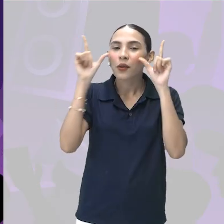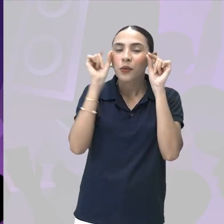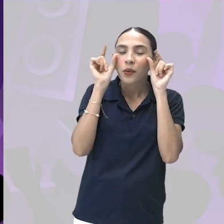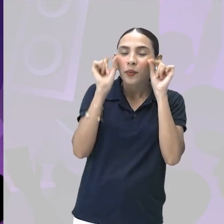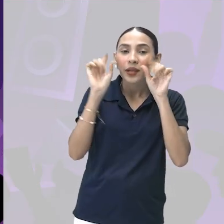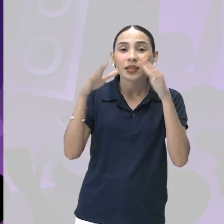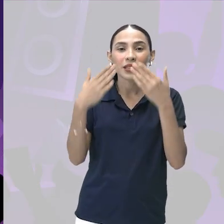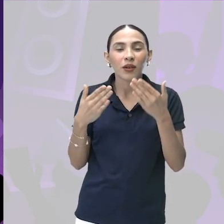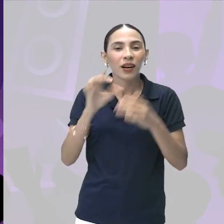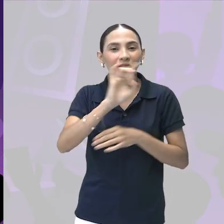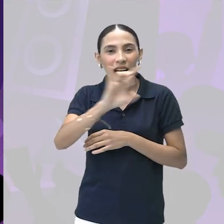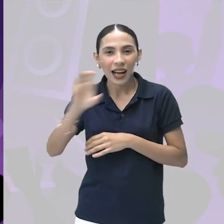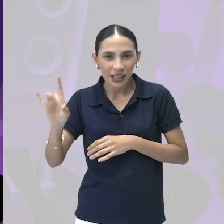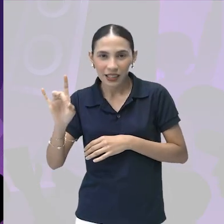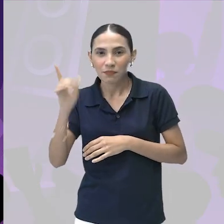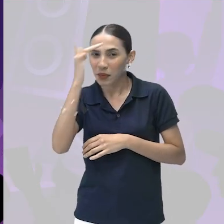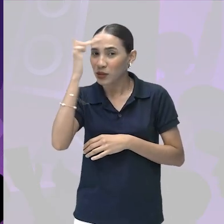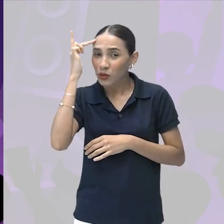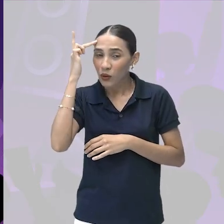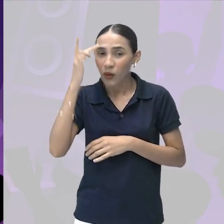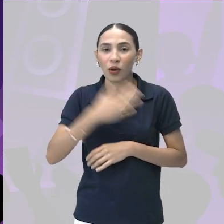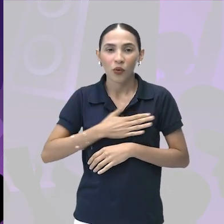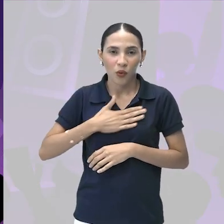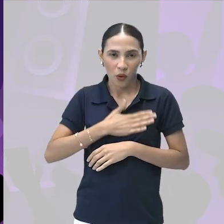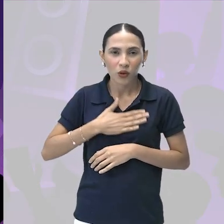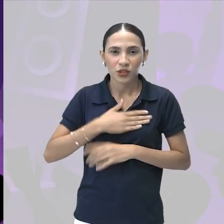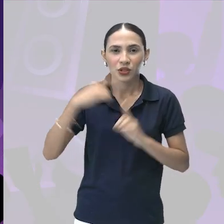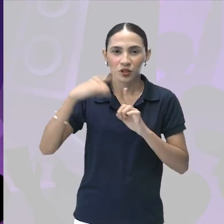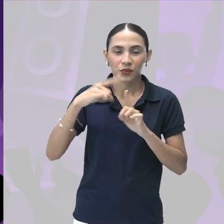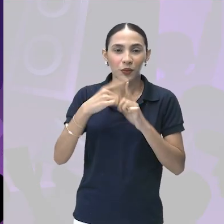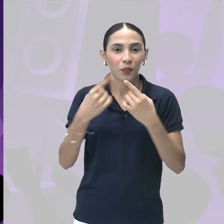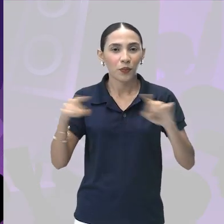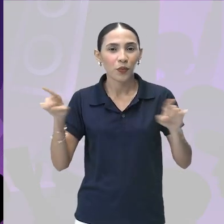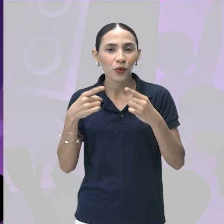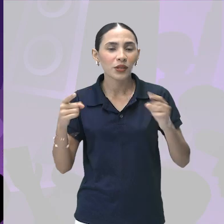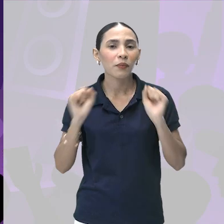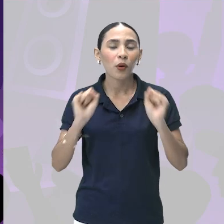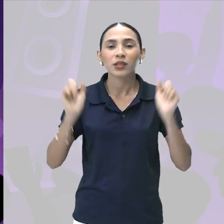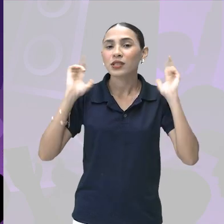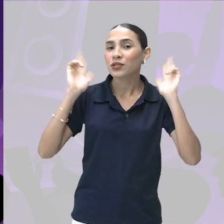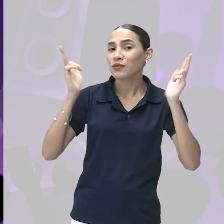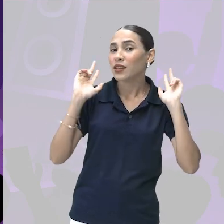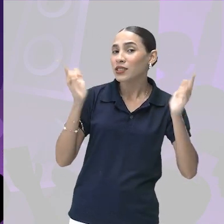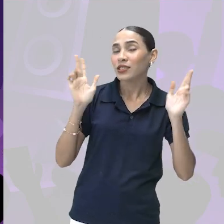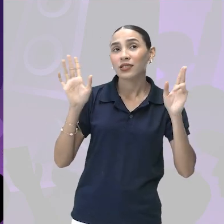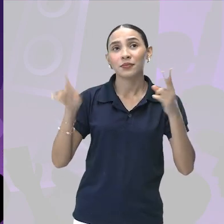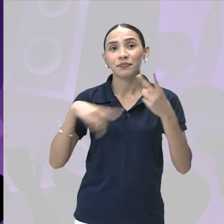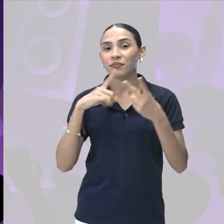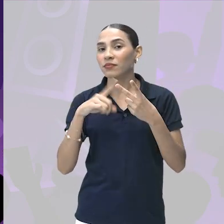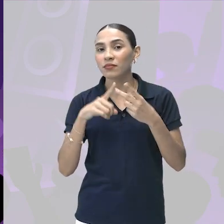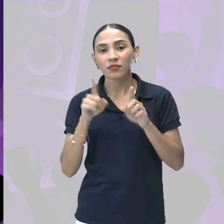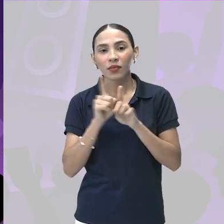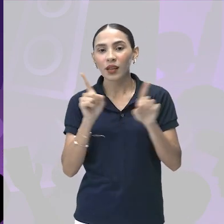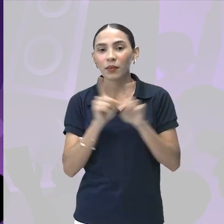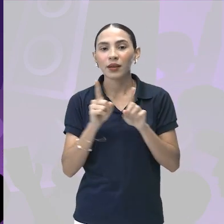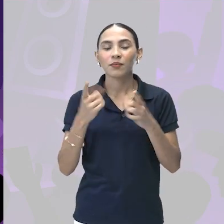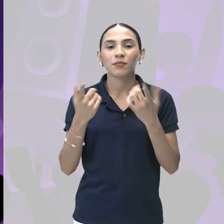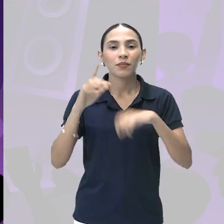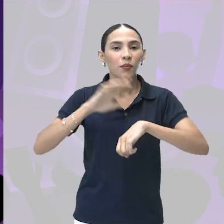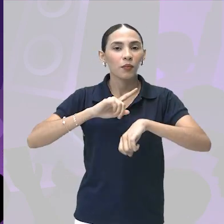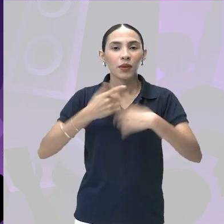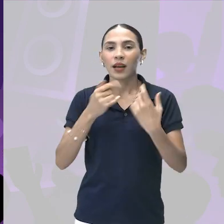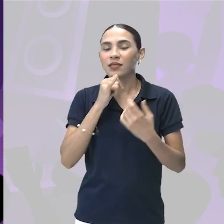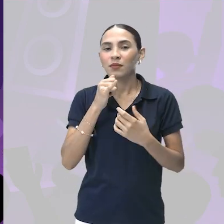gênero de música preferido. Então, a música serve para nos divertir, serve também naqueles momentos